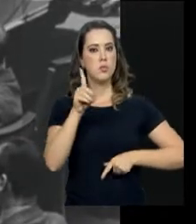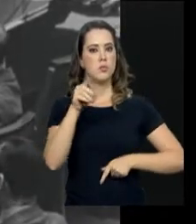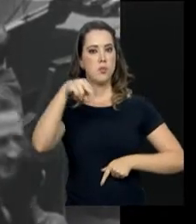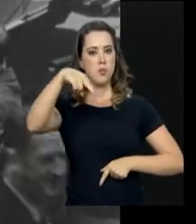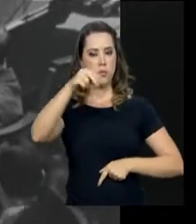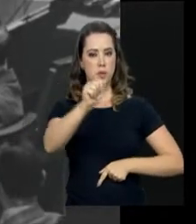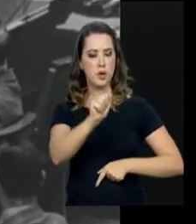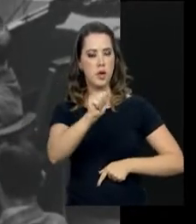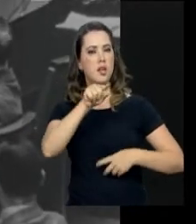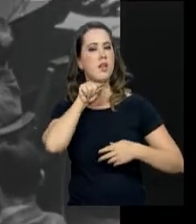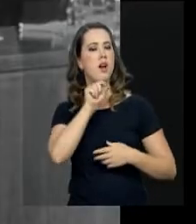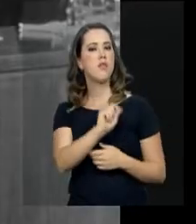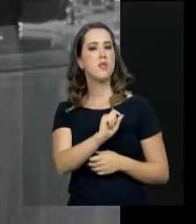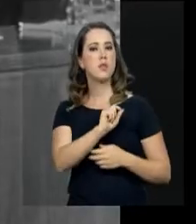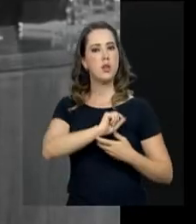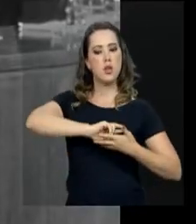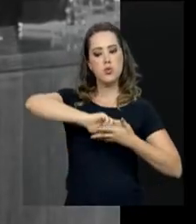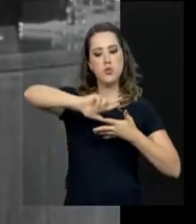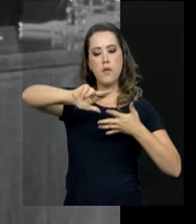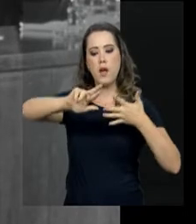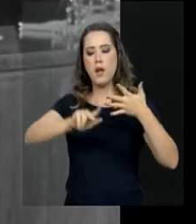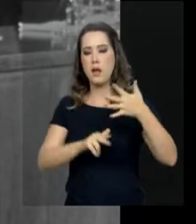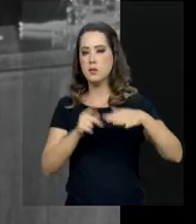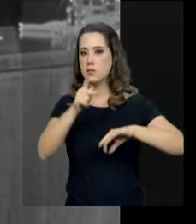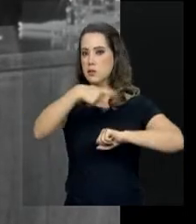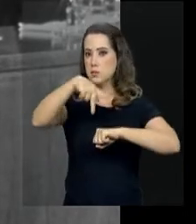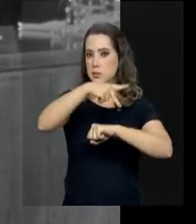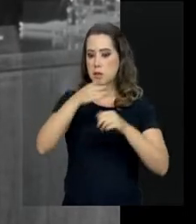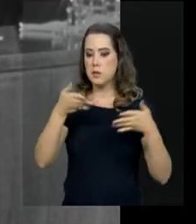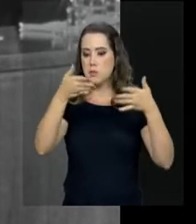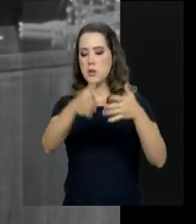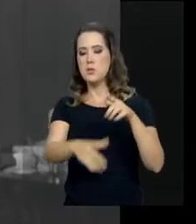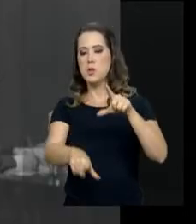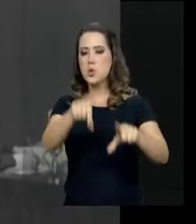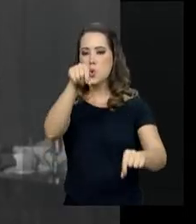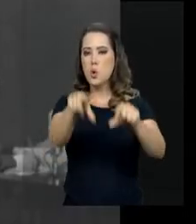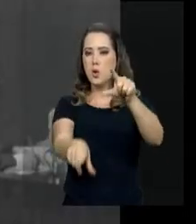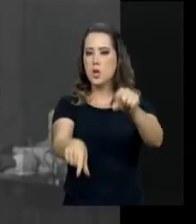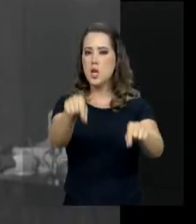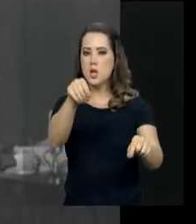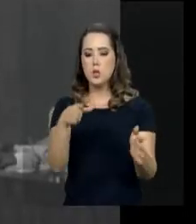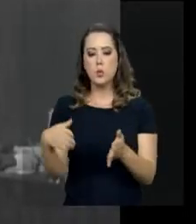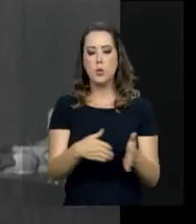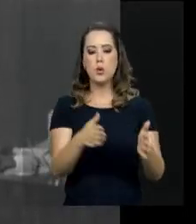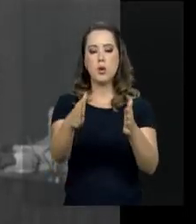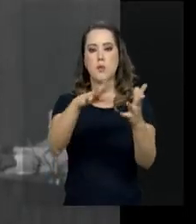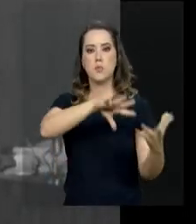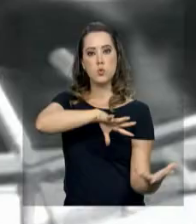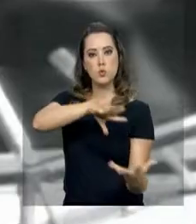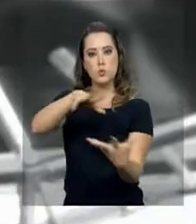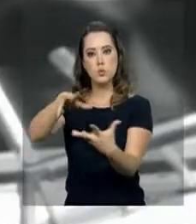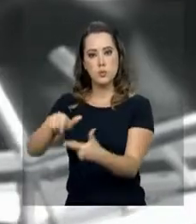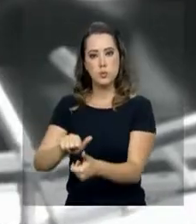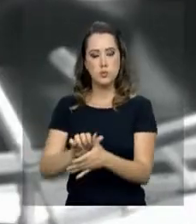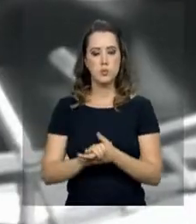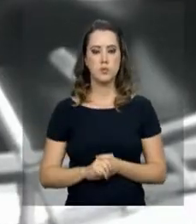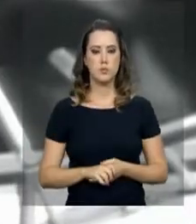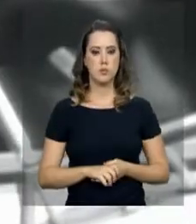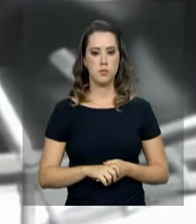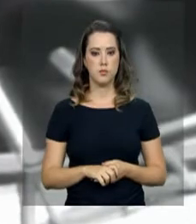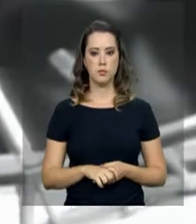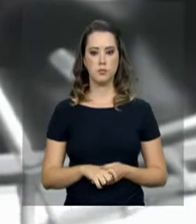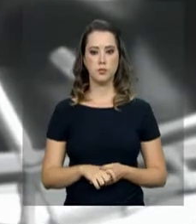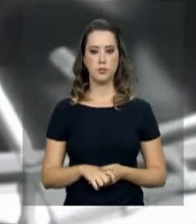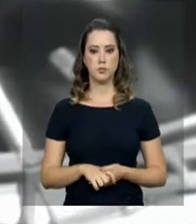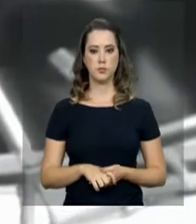o multilateralismo, a participação de todos nas decisões nos rumos da humanidade. Dag Hammarskjöld is